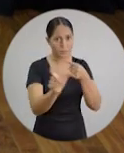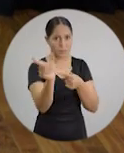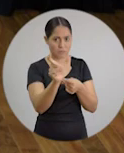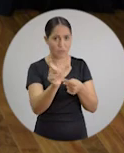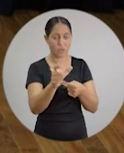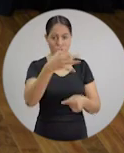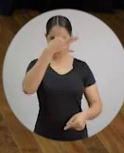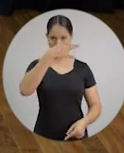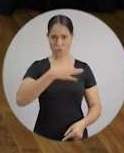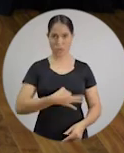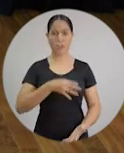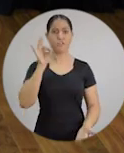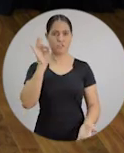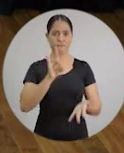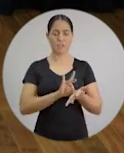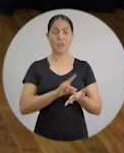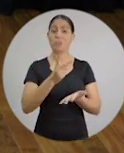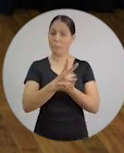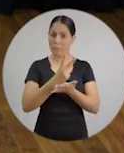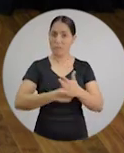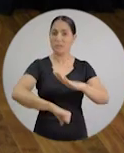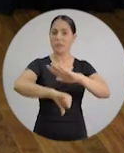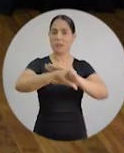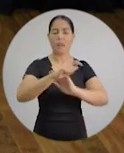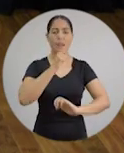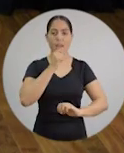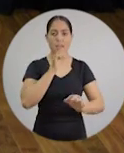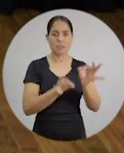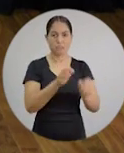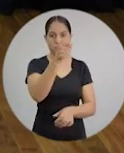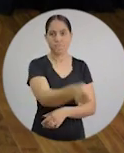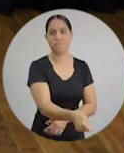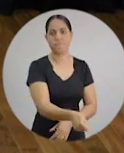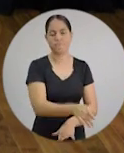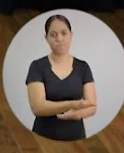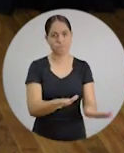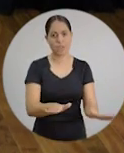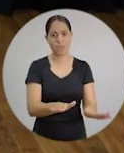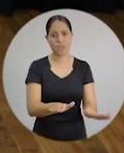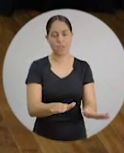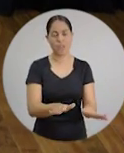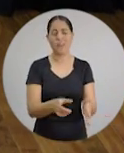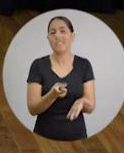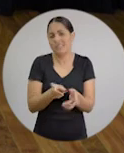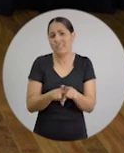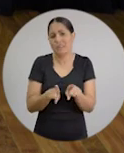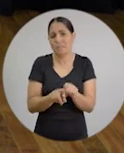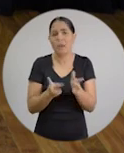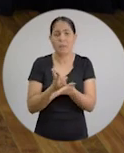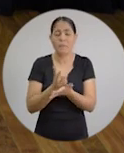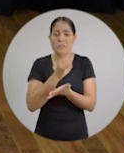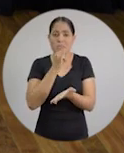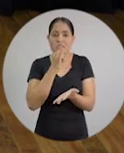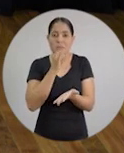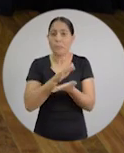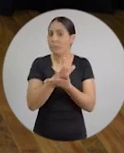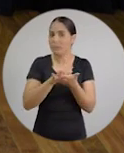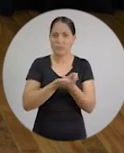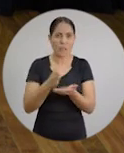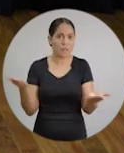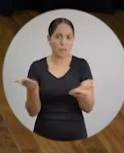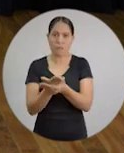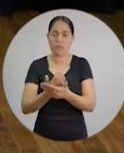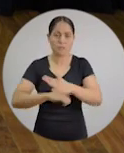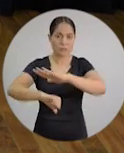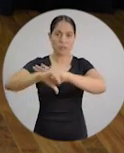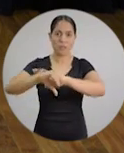por inidoneidade, mesmo que o processo criminal ainda não tenha se encerrado. E mesmo que não haja ainda o processo criminal, porque quando alguém requer a